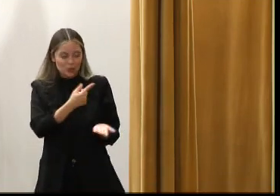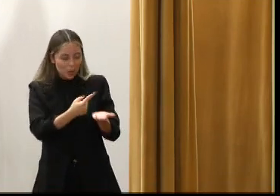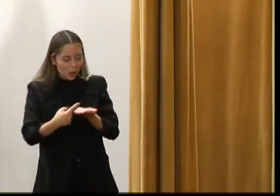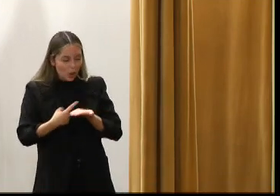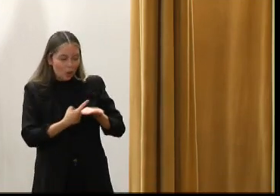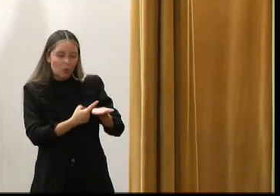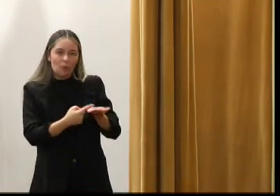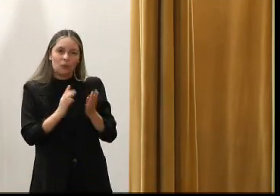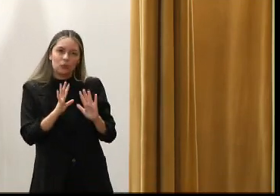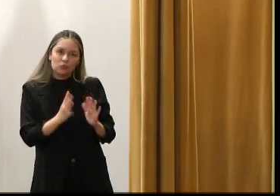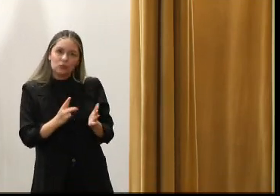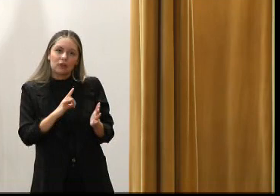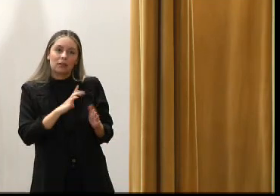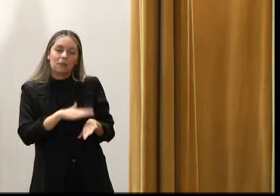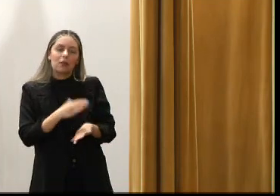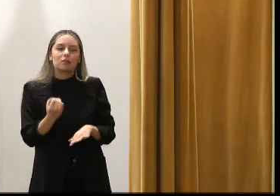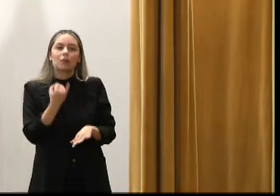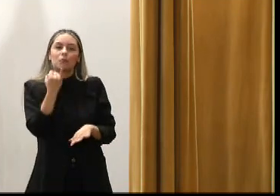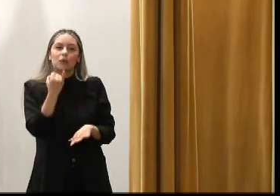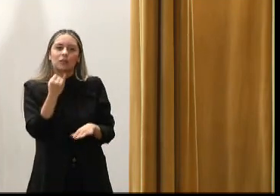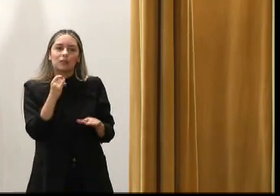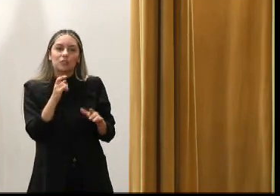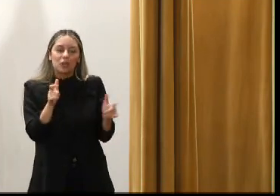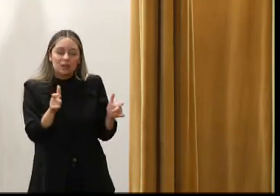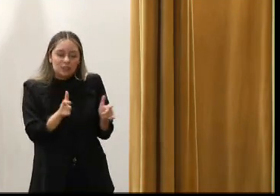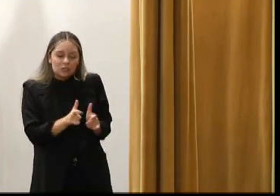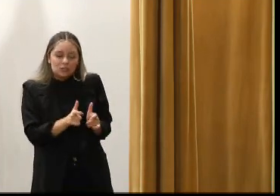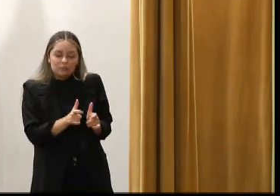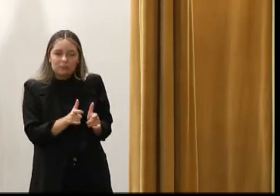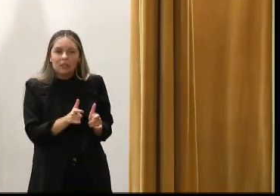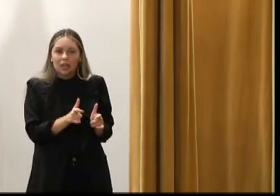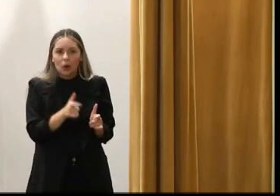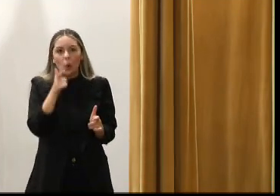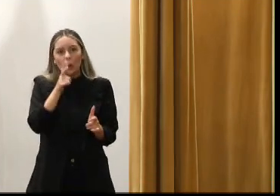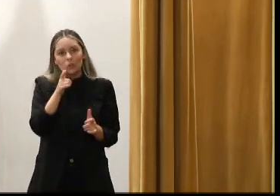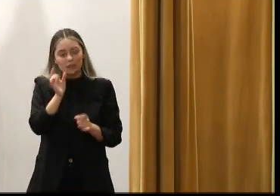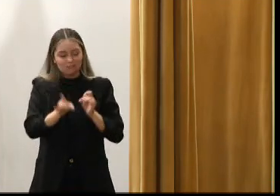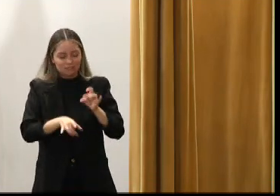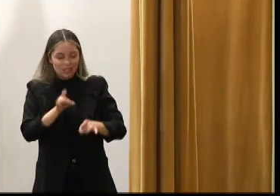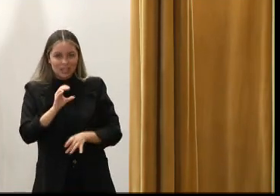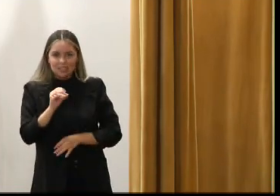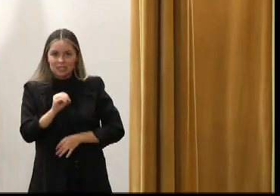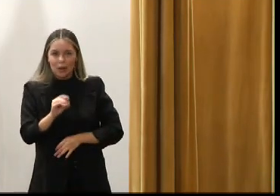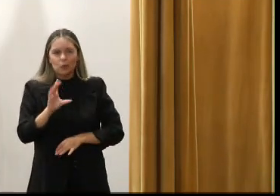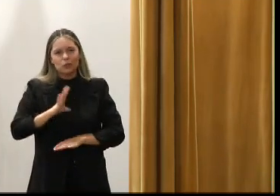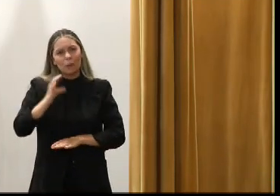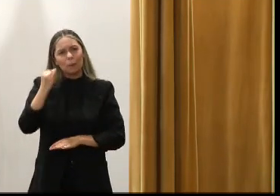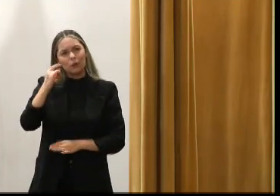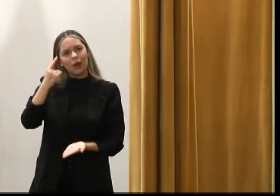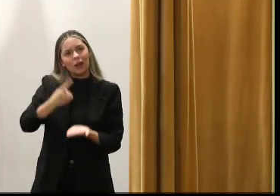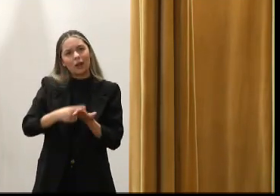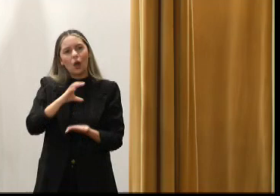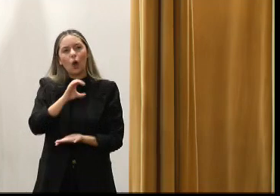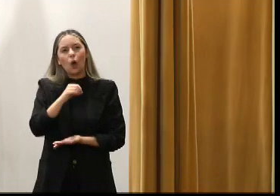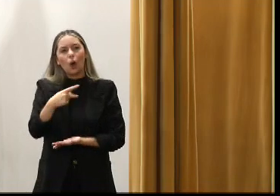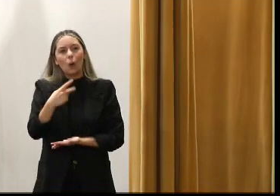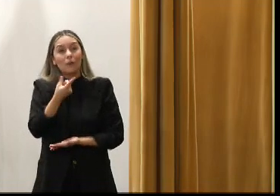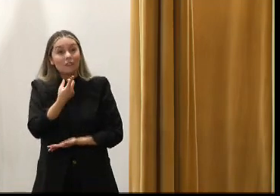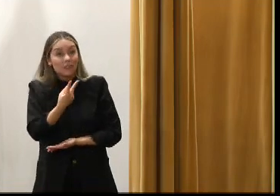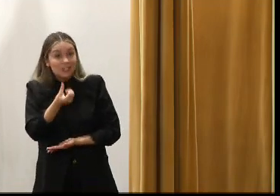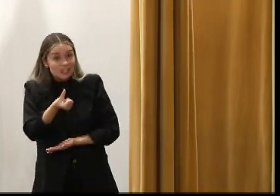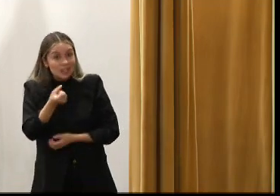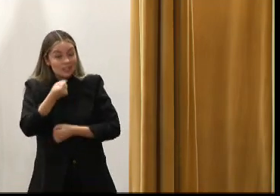climáticos que a gente tem, sendo mais importante o Race to Zero, que é Porto Alegre tem um compromisso, né, assinado na COP26, na COP do ano